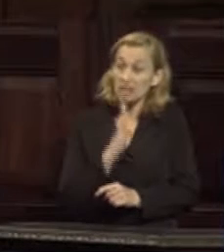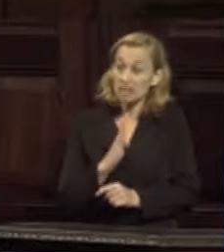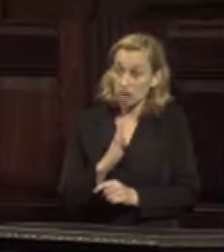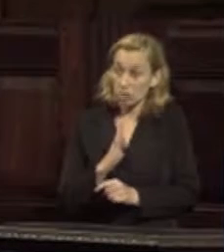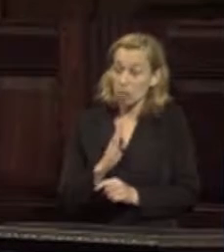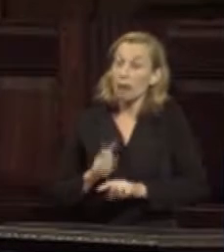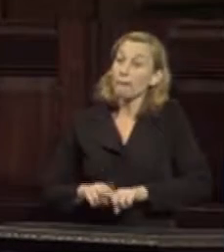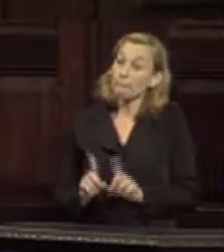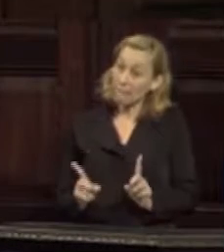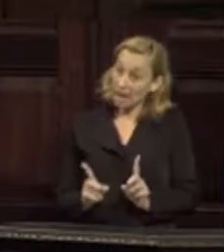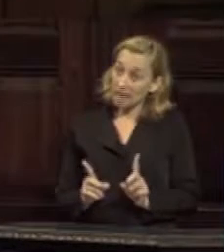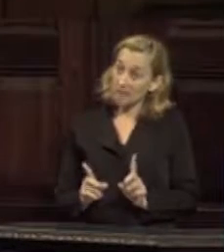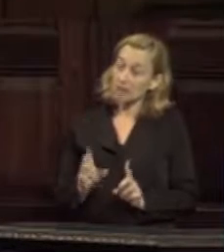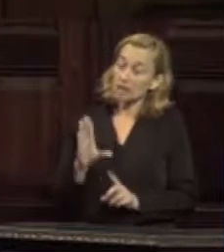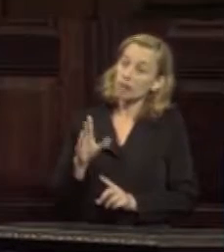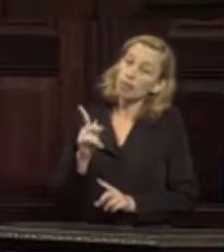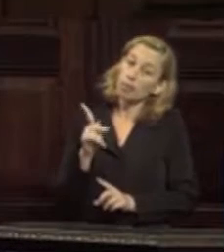todo.